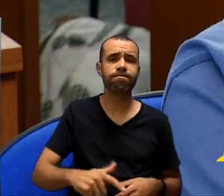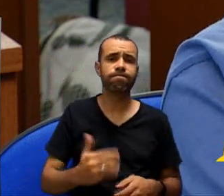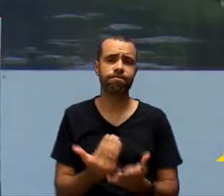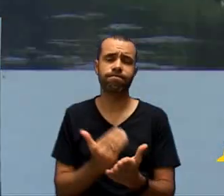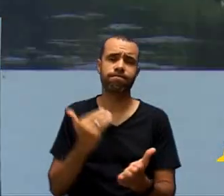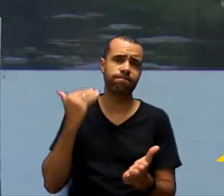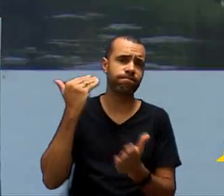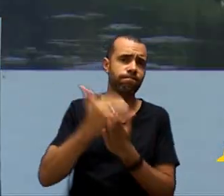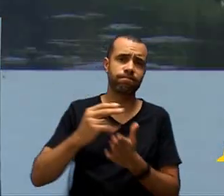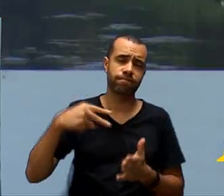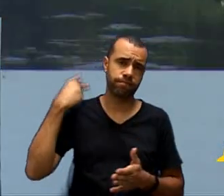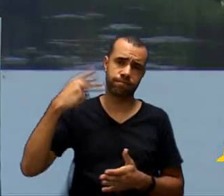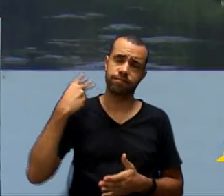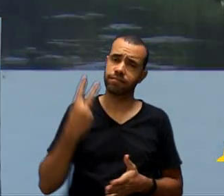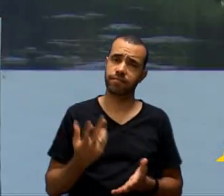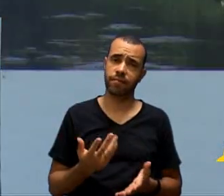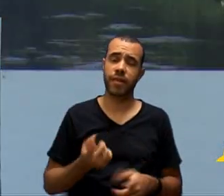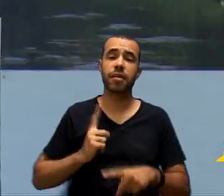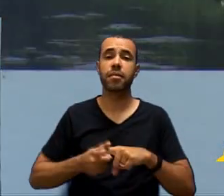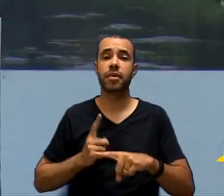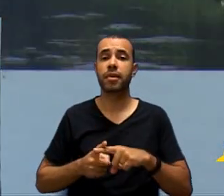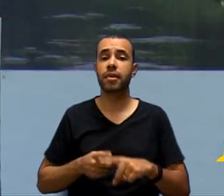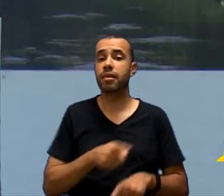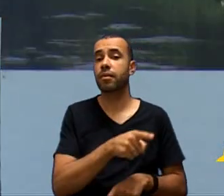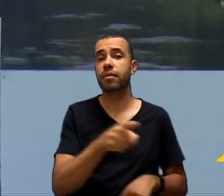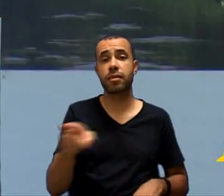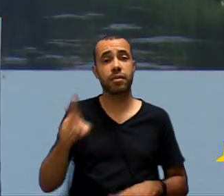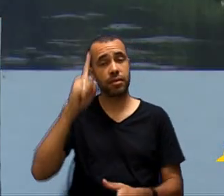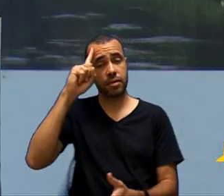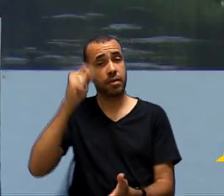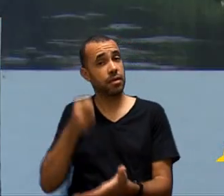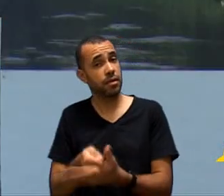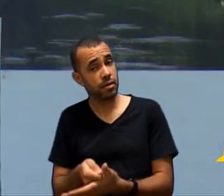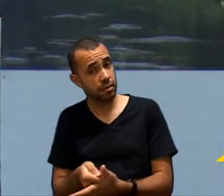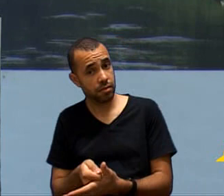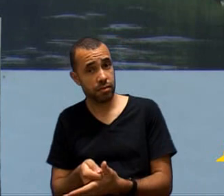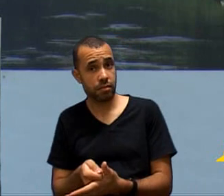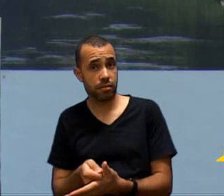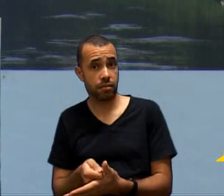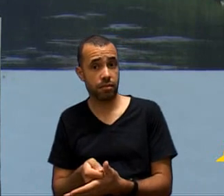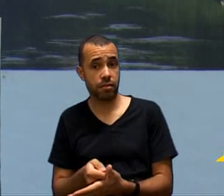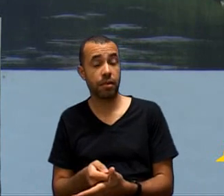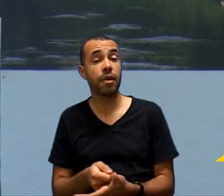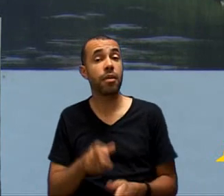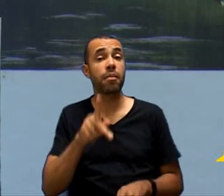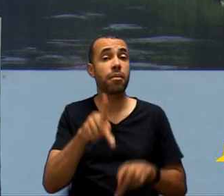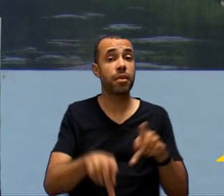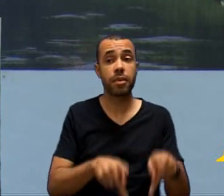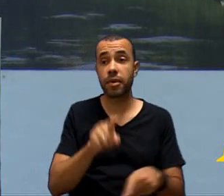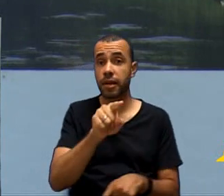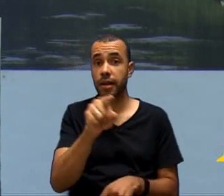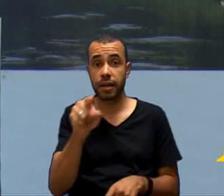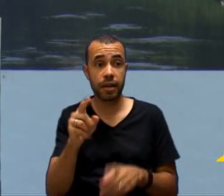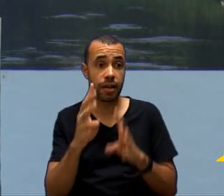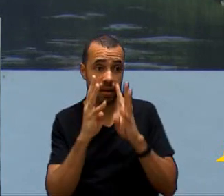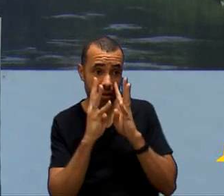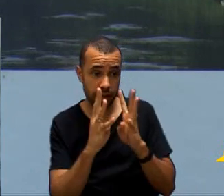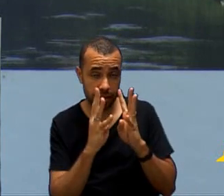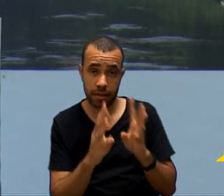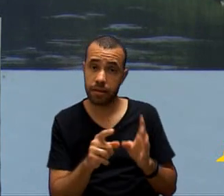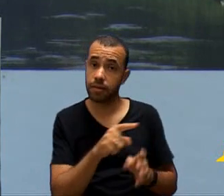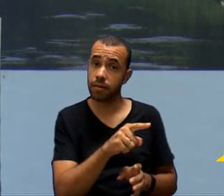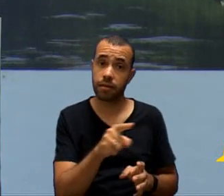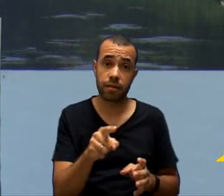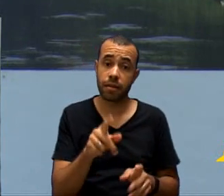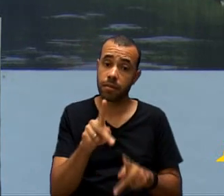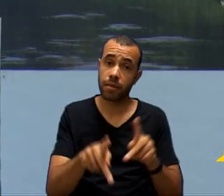que determinam o que a cidade pode fazer. São vocês que ouvem a população. São vocês que fazem parte do dia a dia